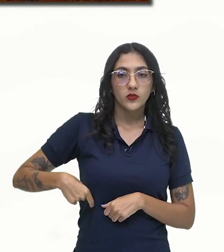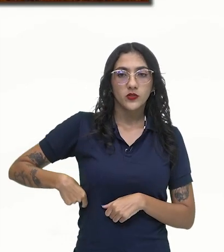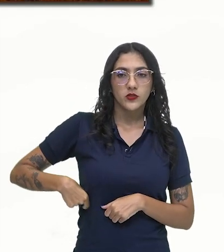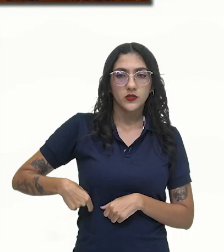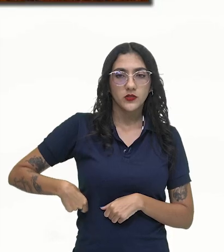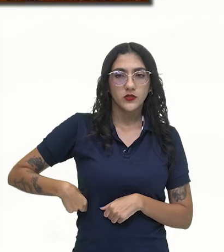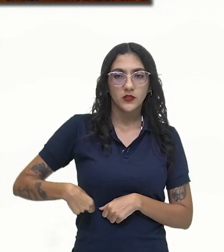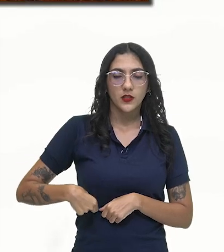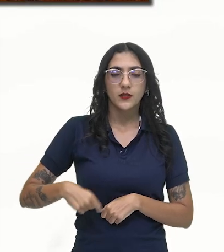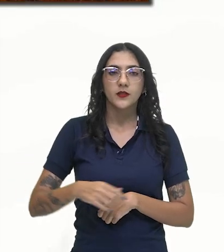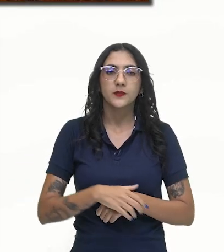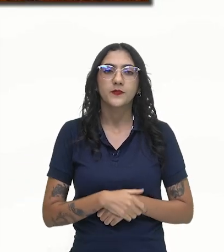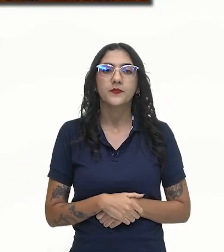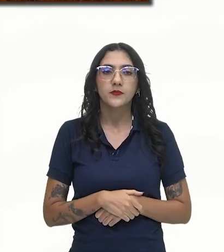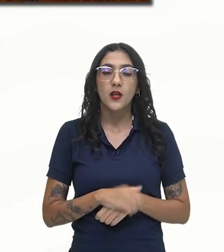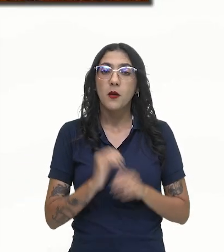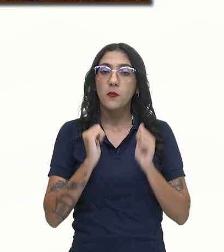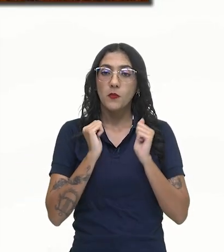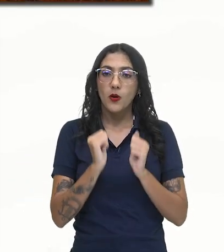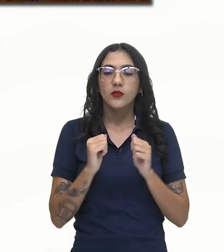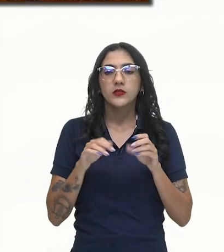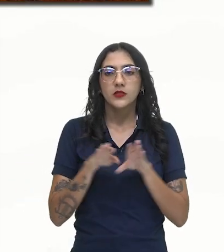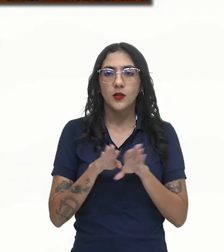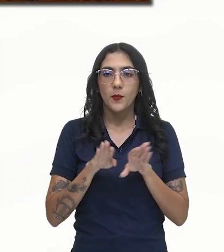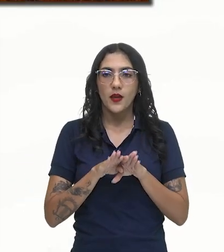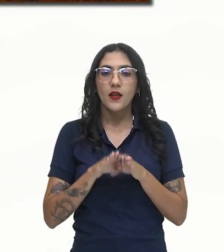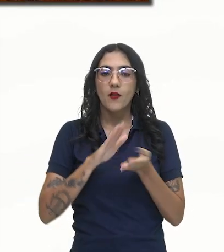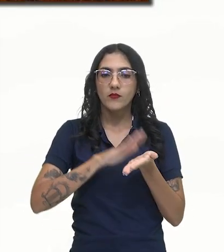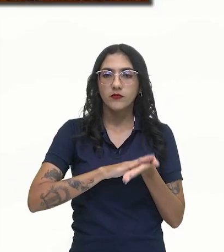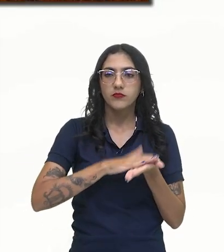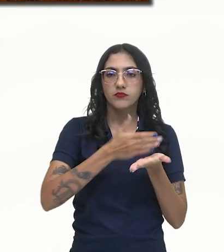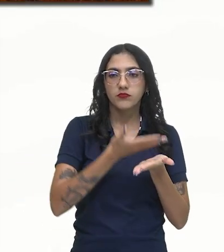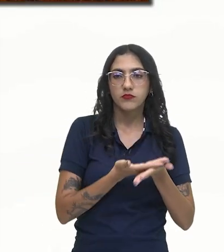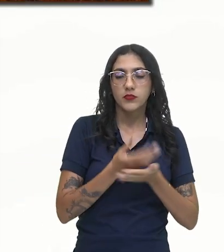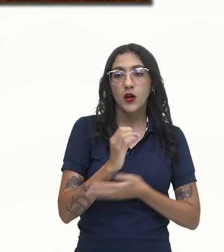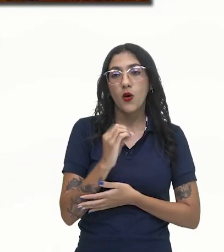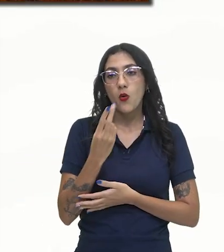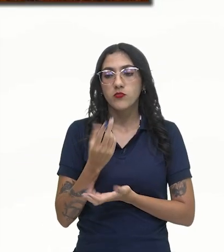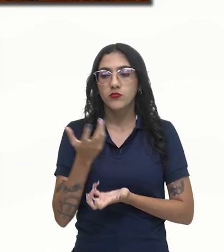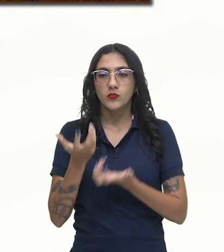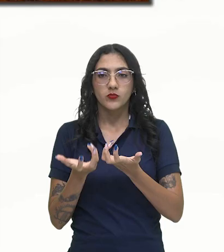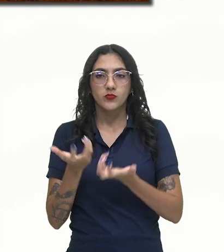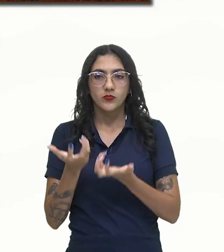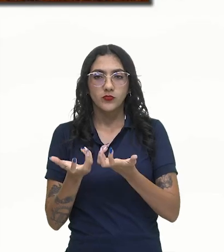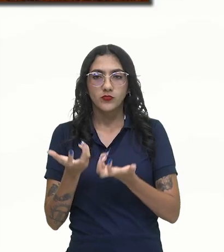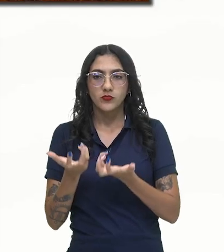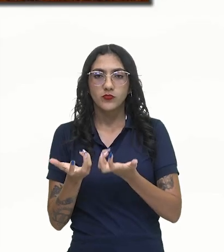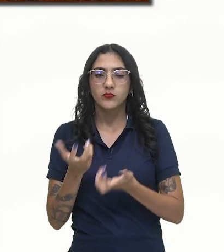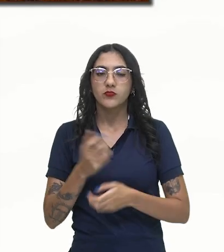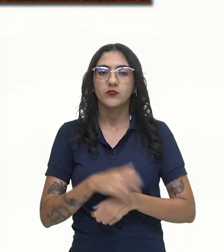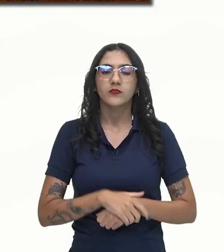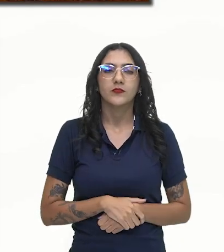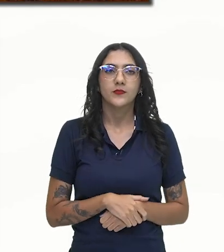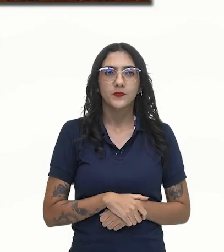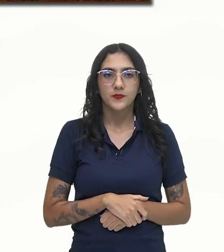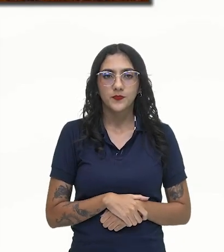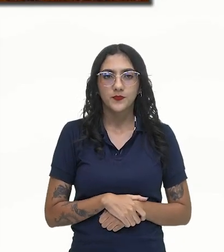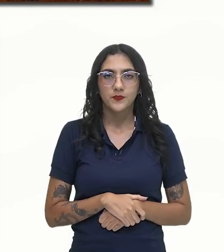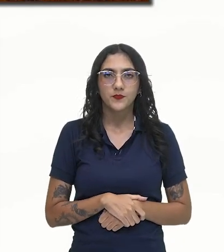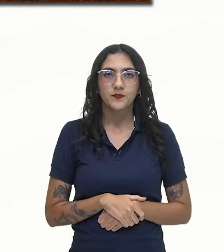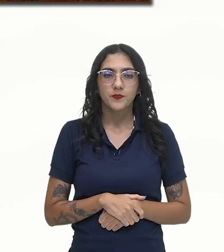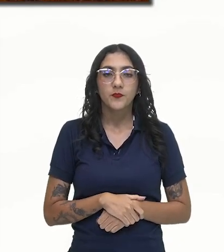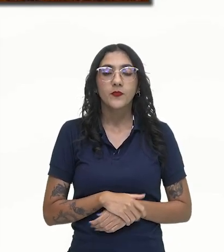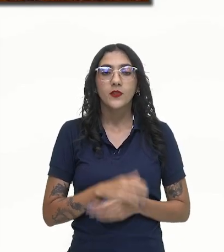costelas. E a costela pode ser tanto assada quanto frita ou grelhada, ok? Então aqui nós temos